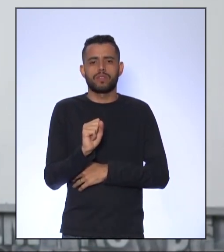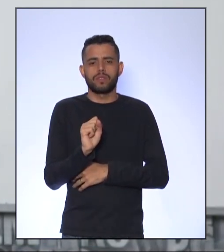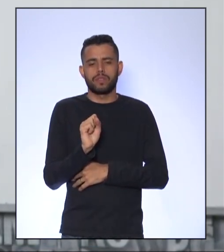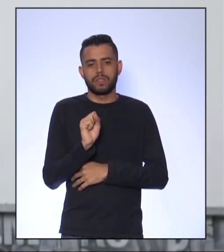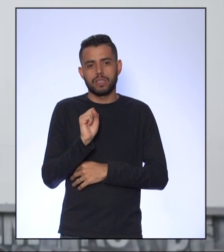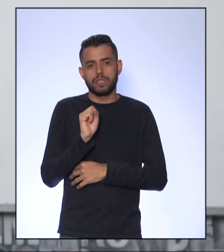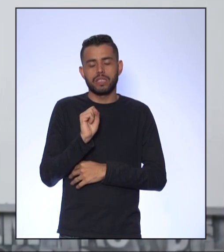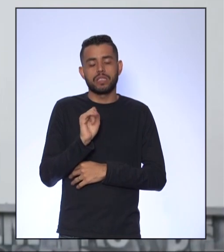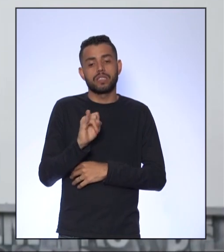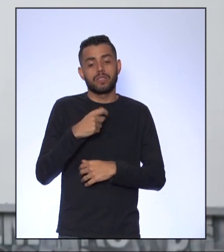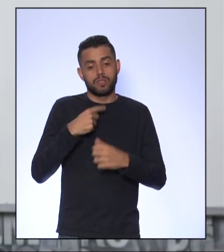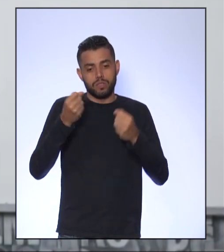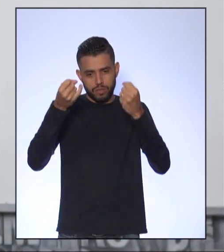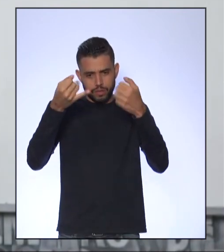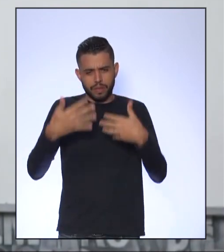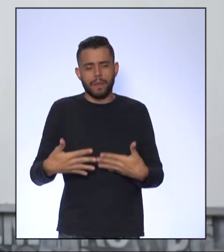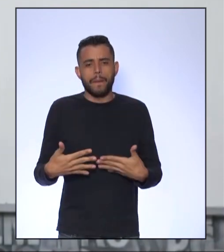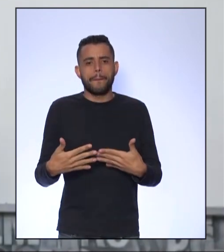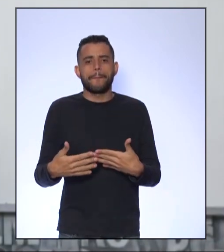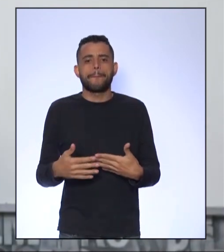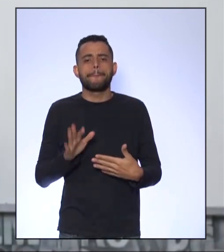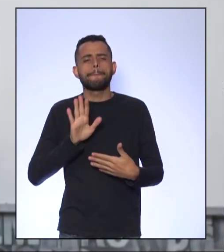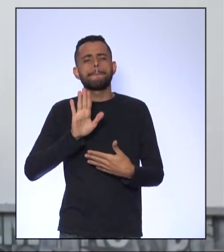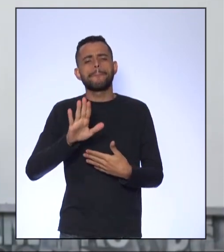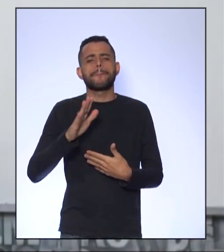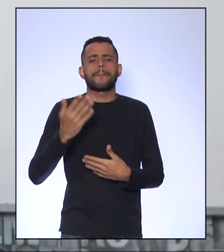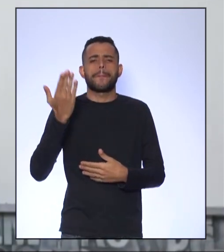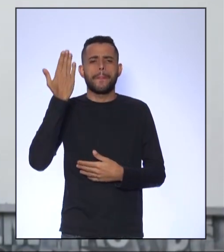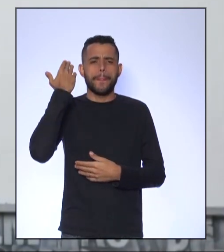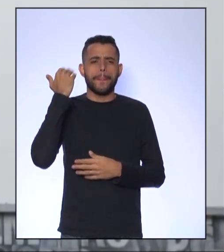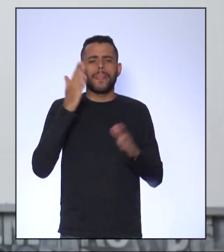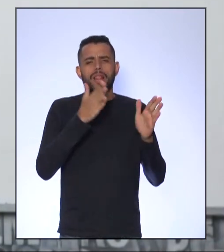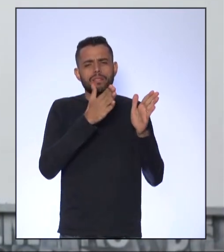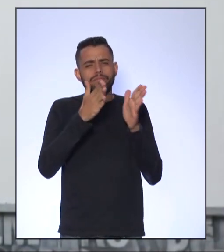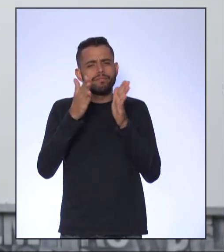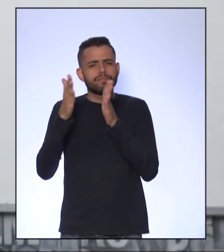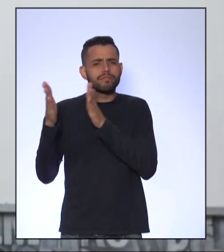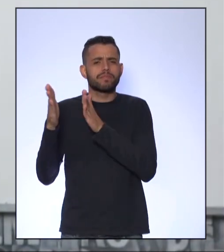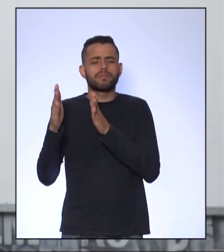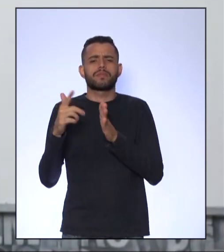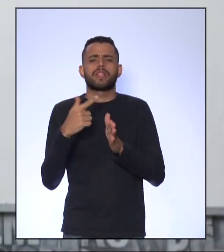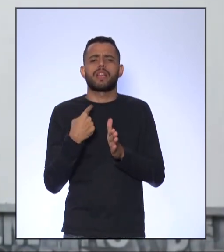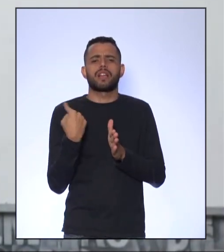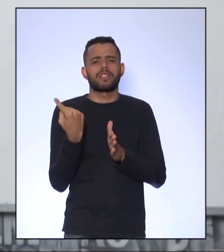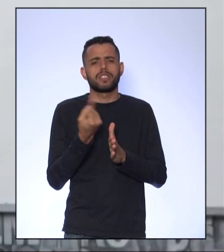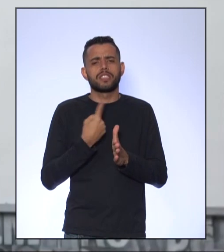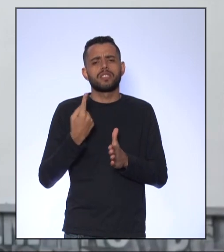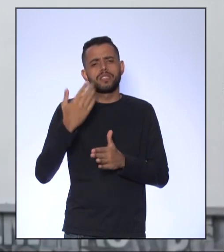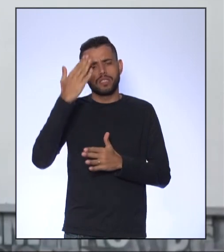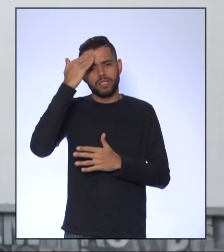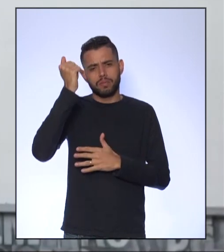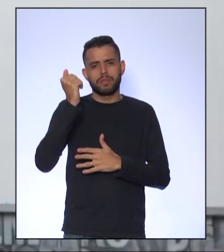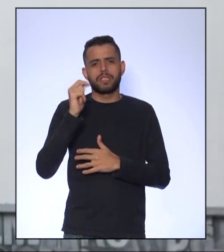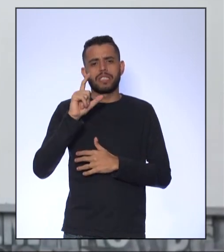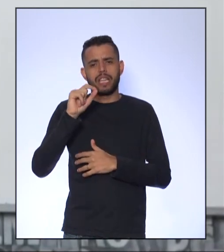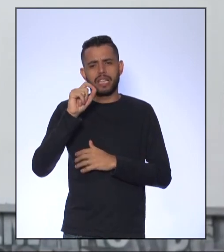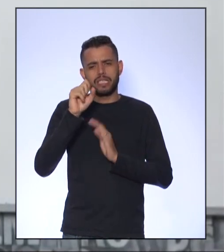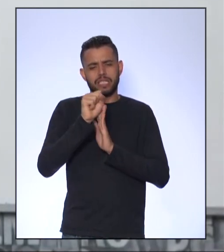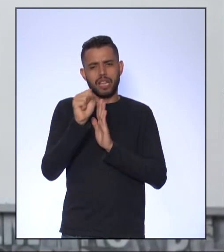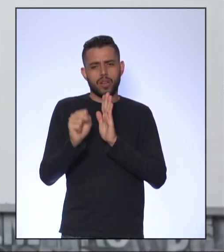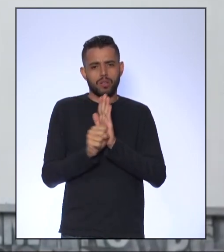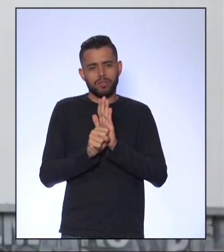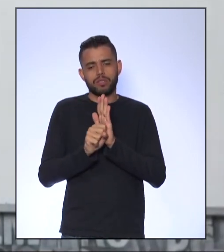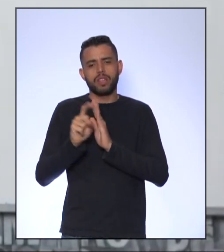o esclarecimento, mas a Idade das Trevas geralmente a gente atribui ali a extensão de 10 séculos que nós chamamos de